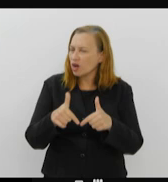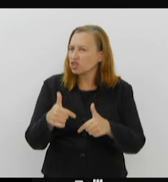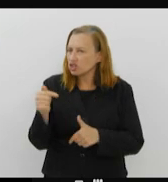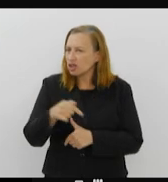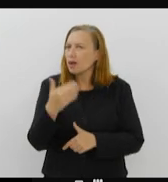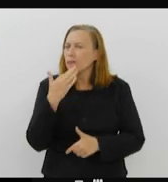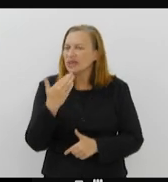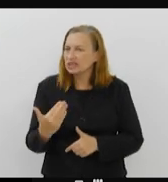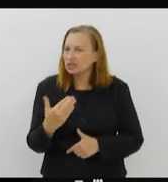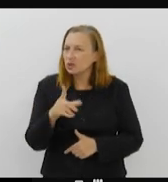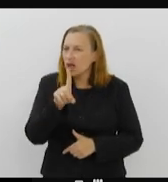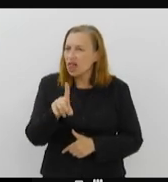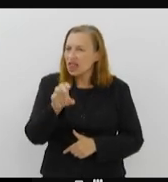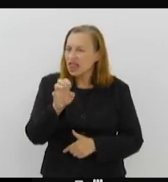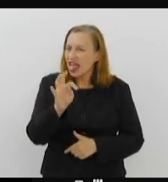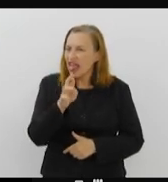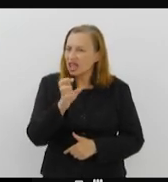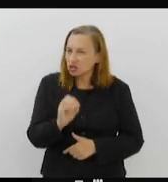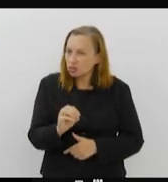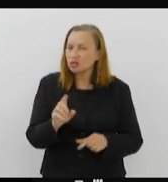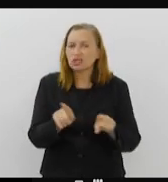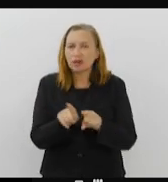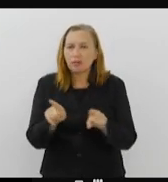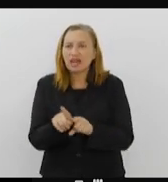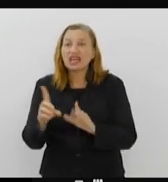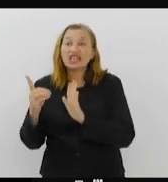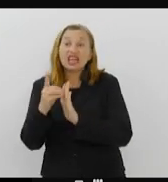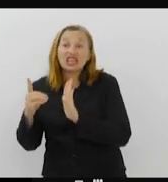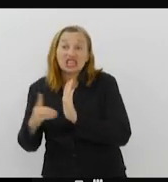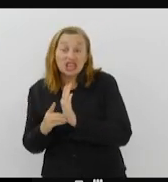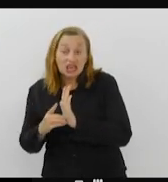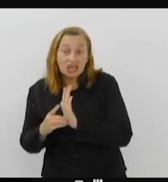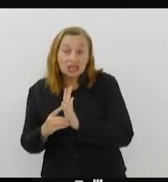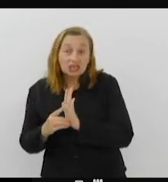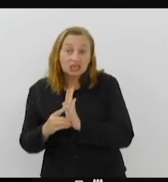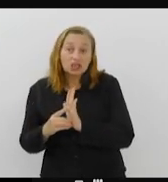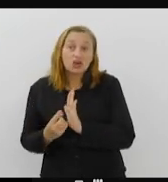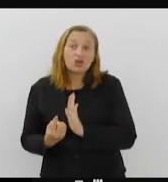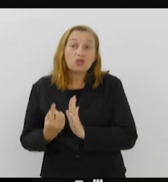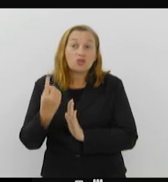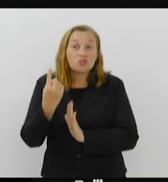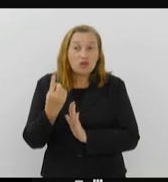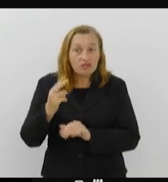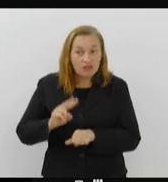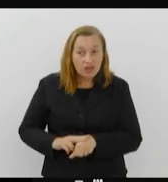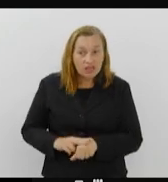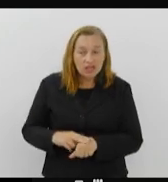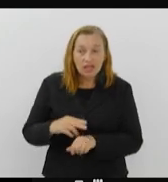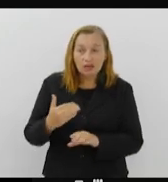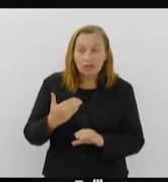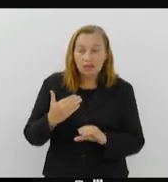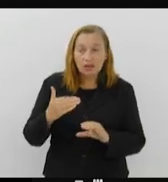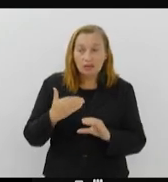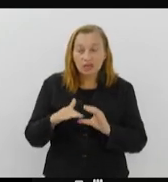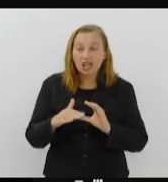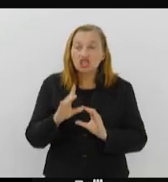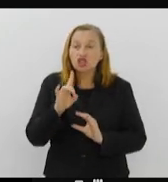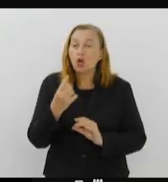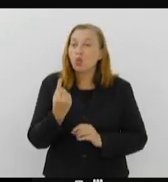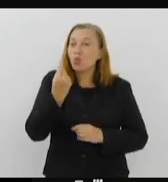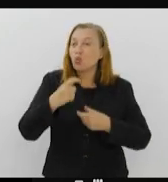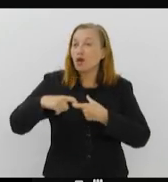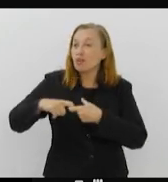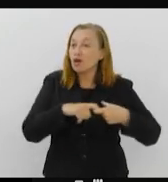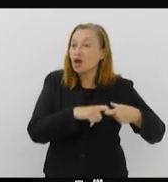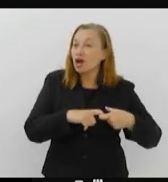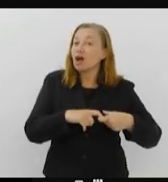pedindo o DETRO e o DETRAN, uma vez, eles mandaram apenas um reboque. Eu poderia